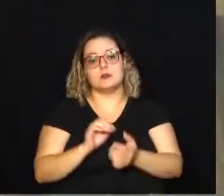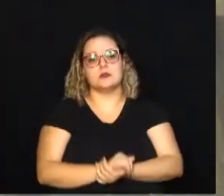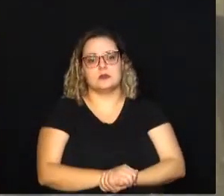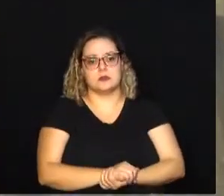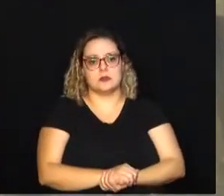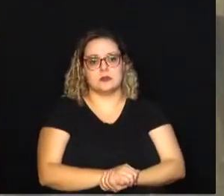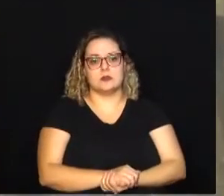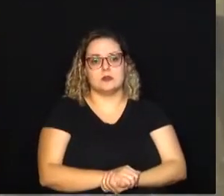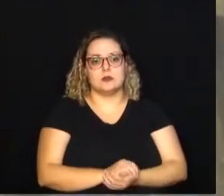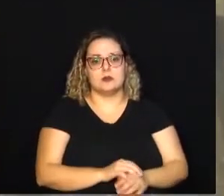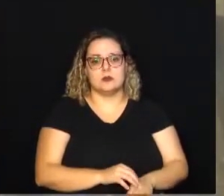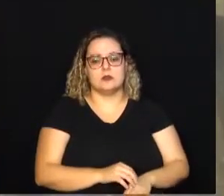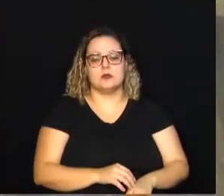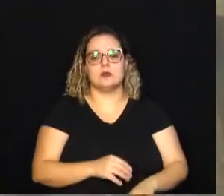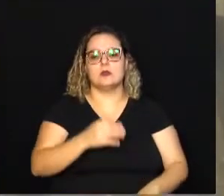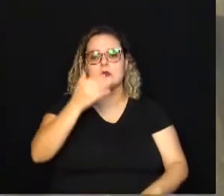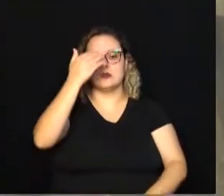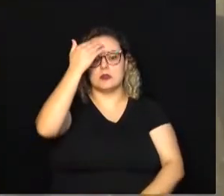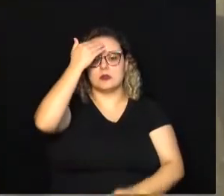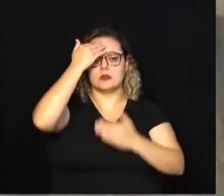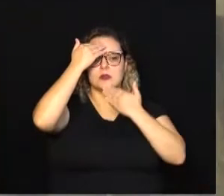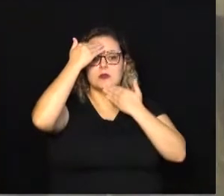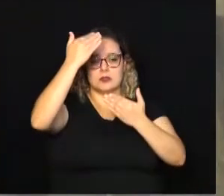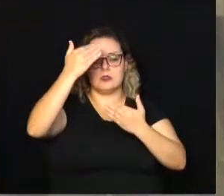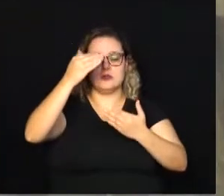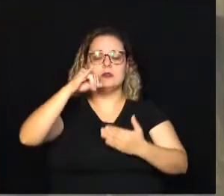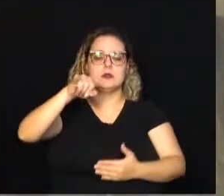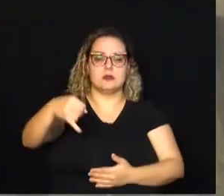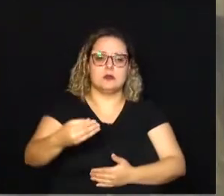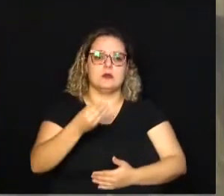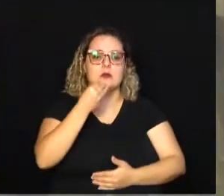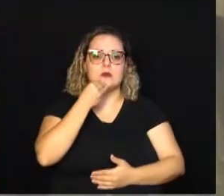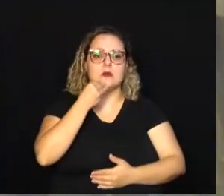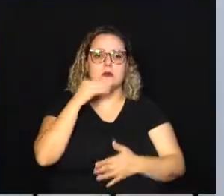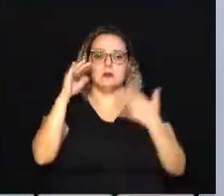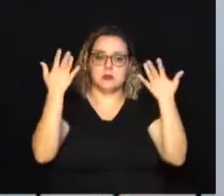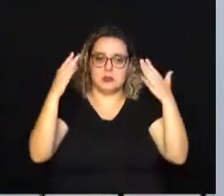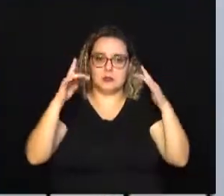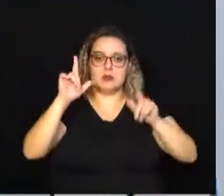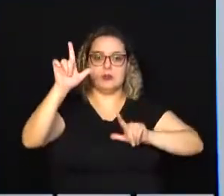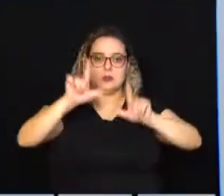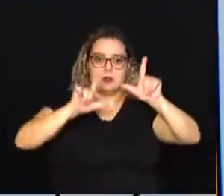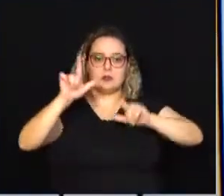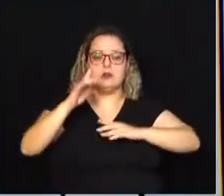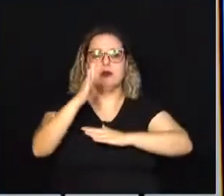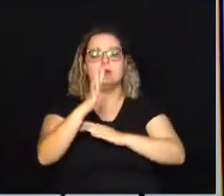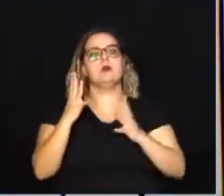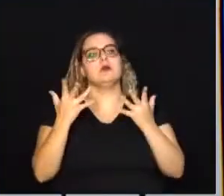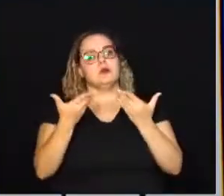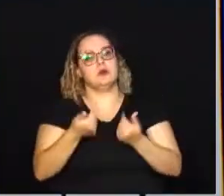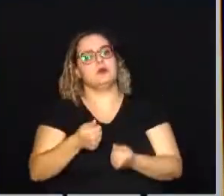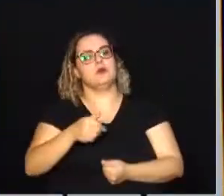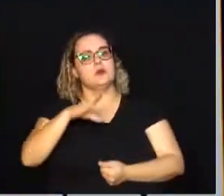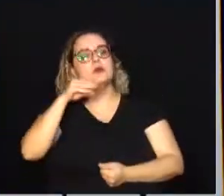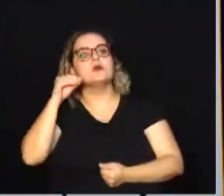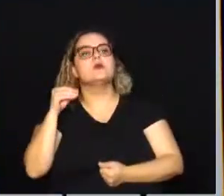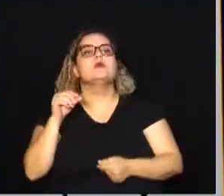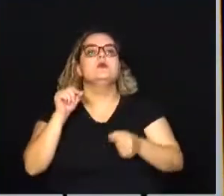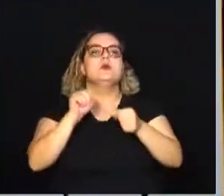Eu quero, então, agradecer a oportunidade, parabenizar a TV Câmara, todos os funcionários que